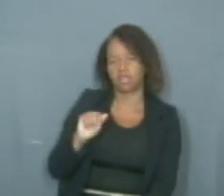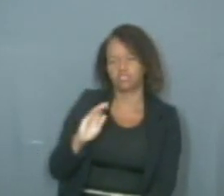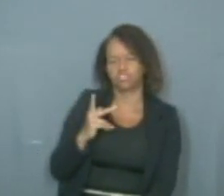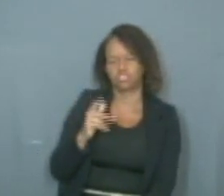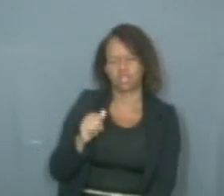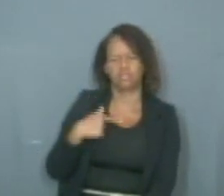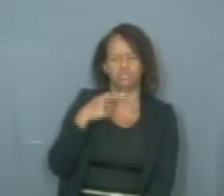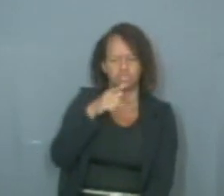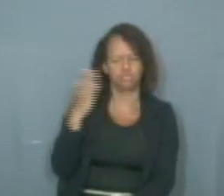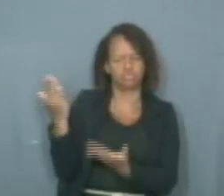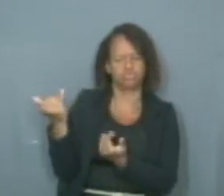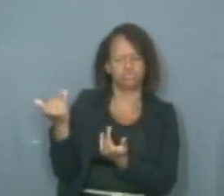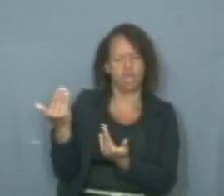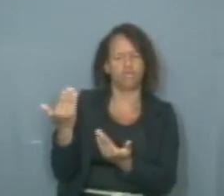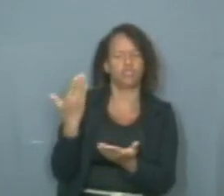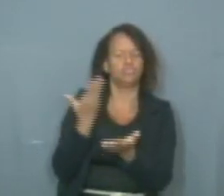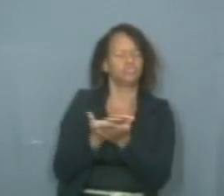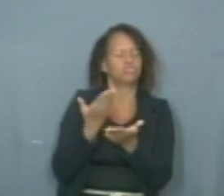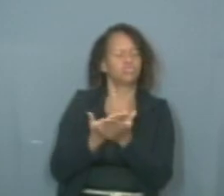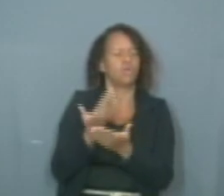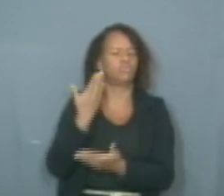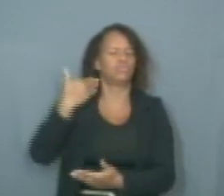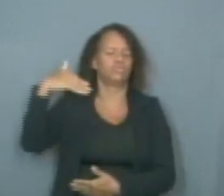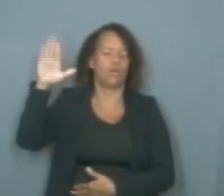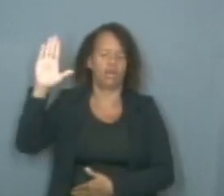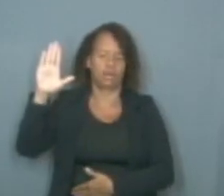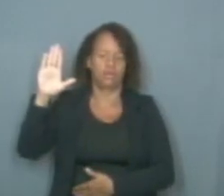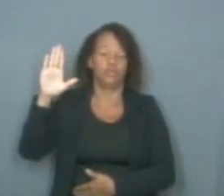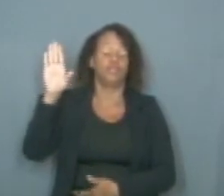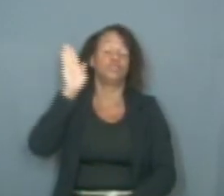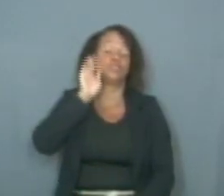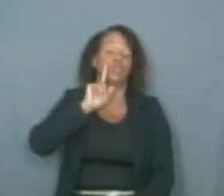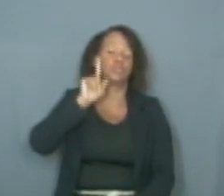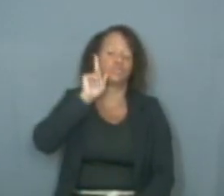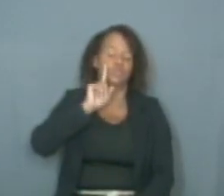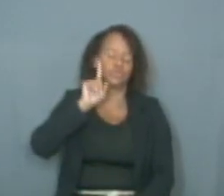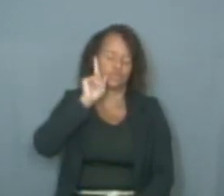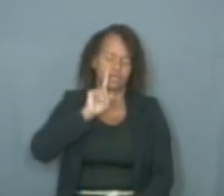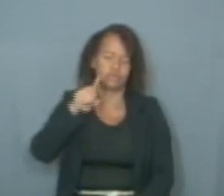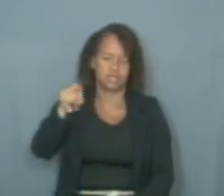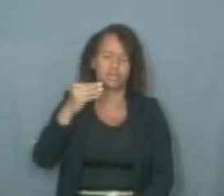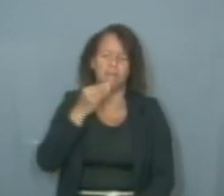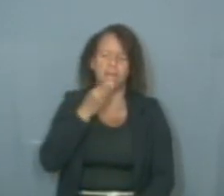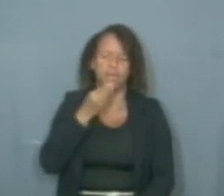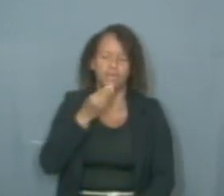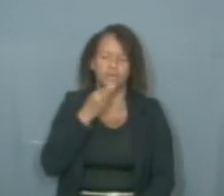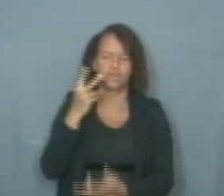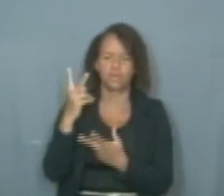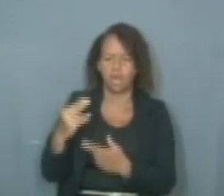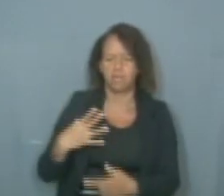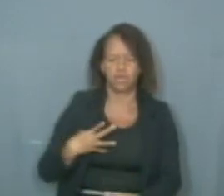fora, que estudou nos Estados Unidos. Você teve oportunidades que, como os meus